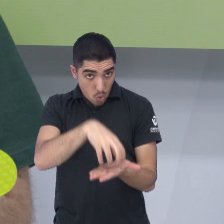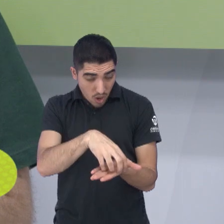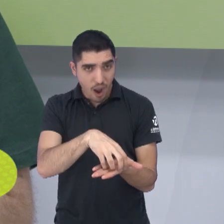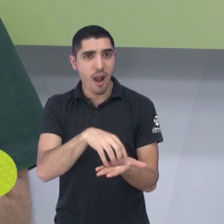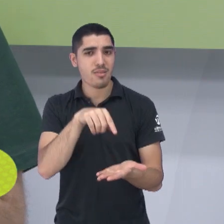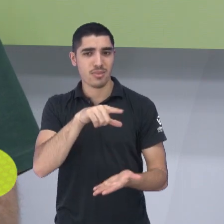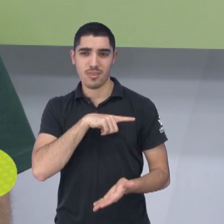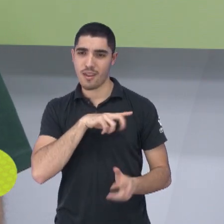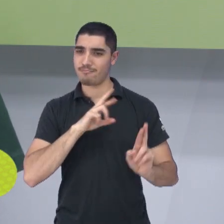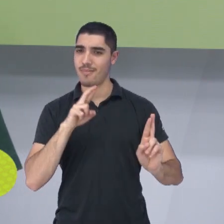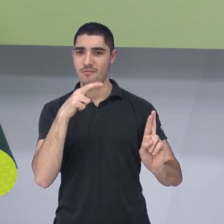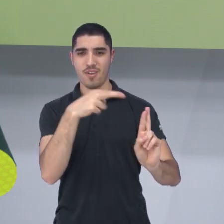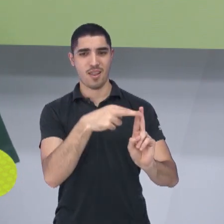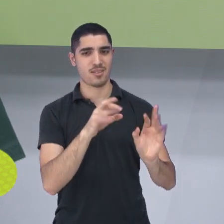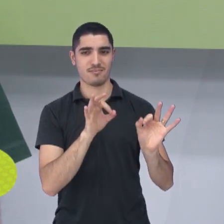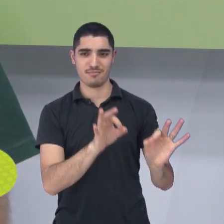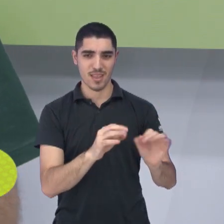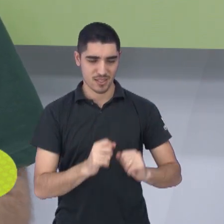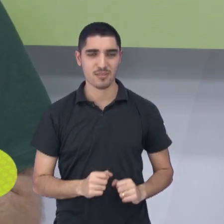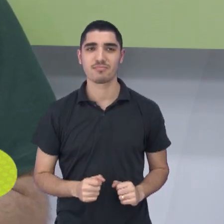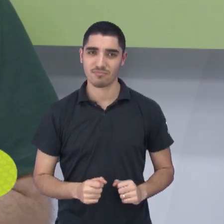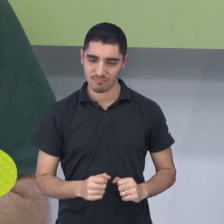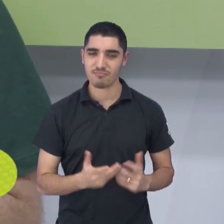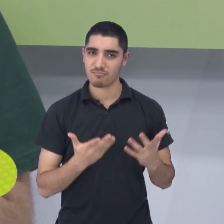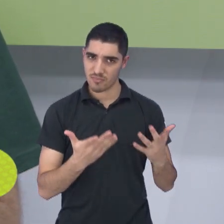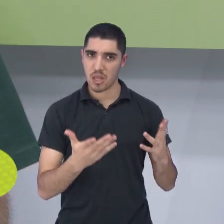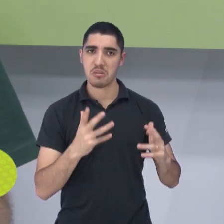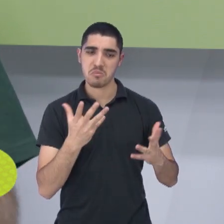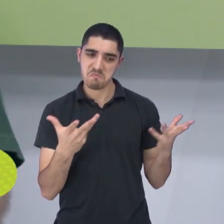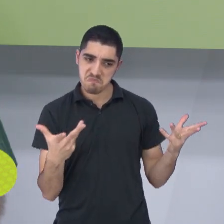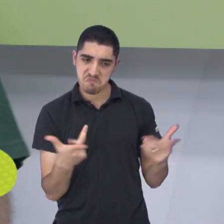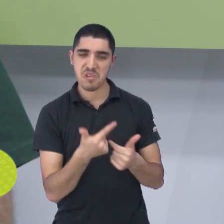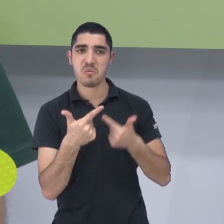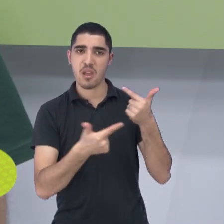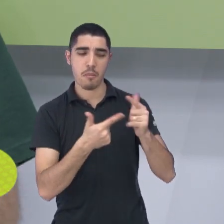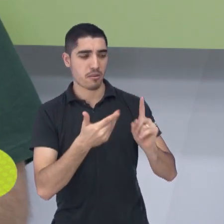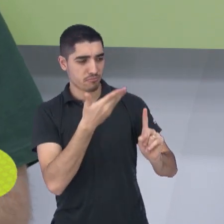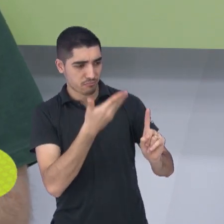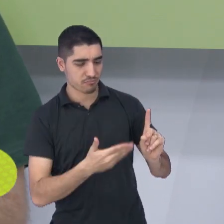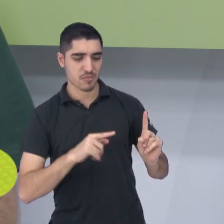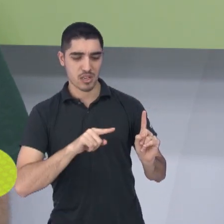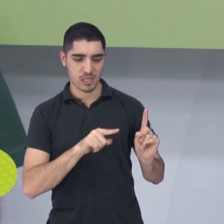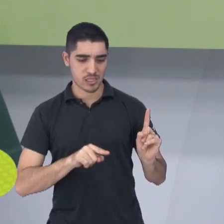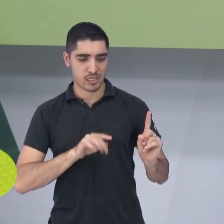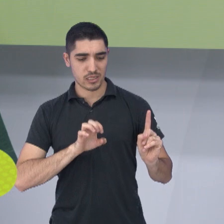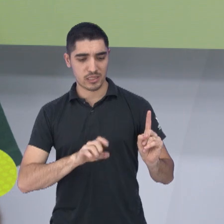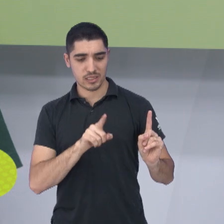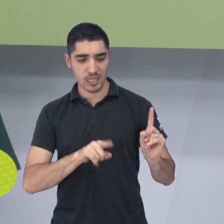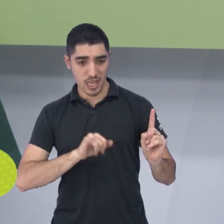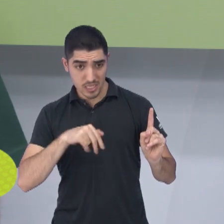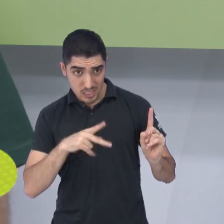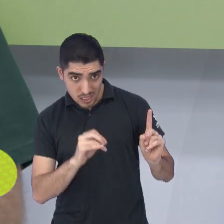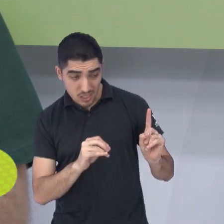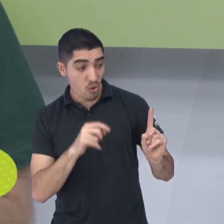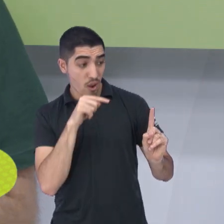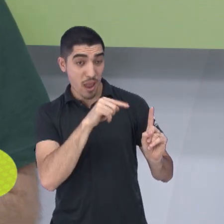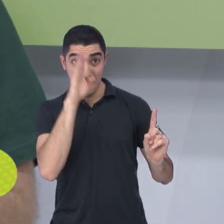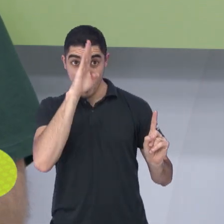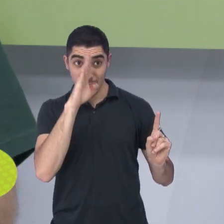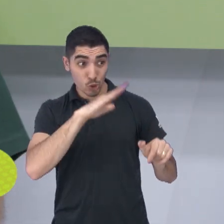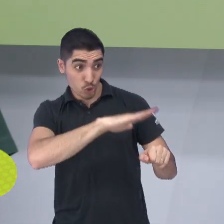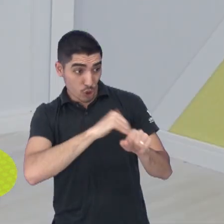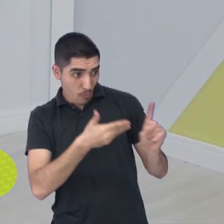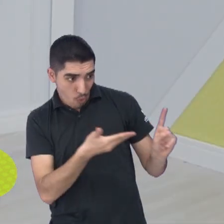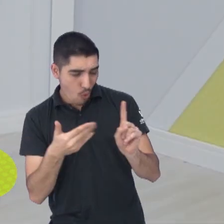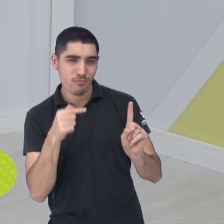de bocha paralímpica, referência. Então, muito bacana o trabalho que é puxado pelo Zezinho, e o Zezinho merece essa convocação para a seleção